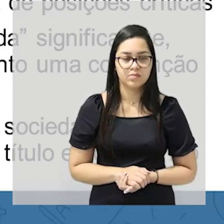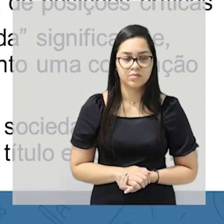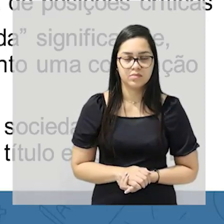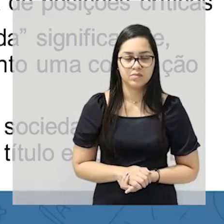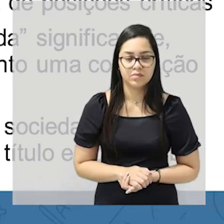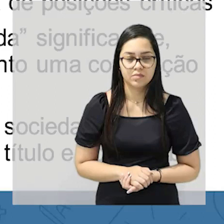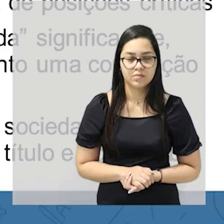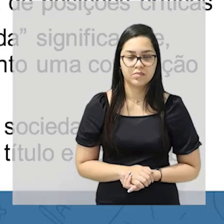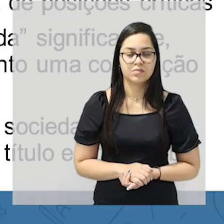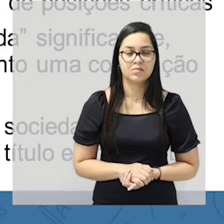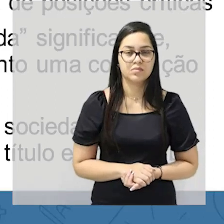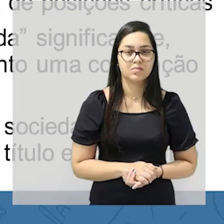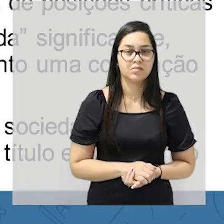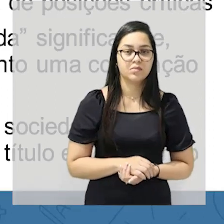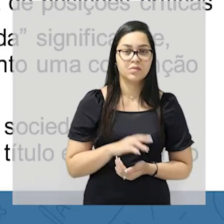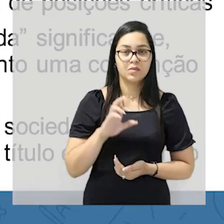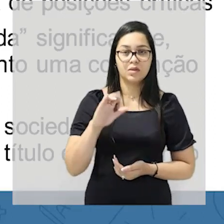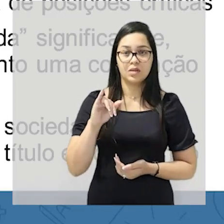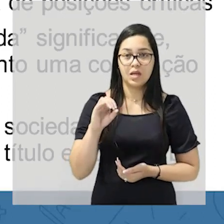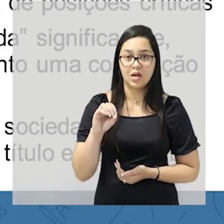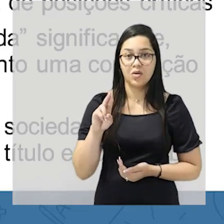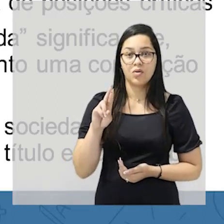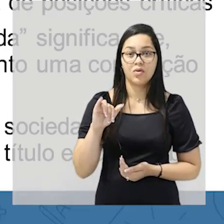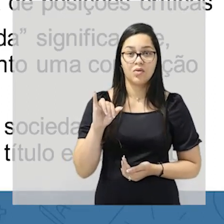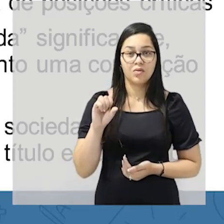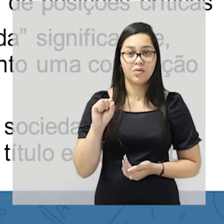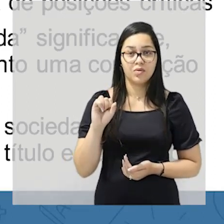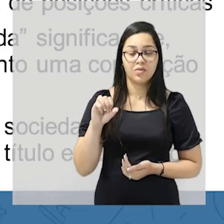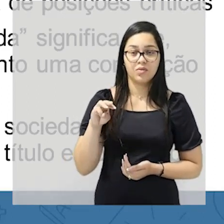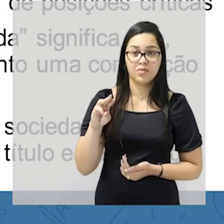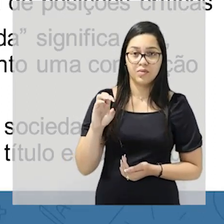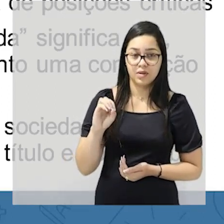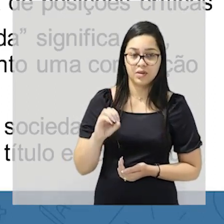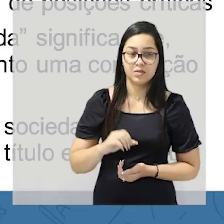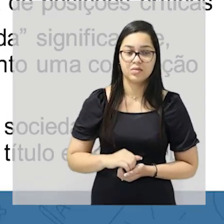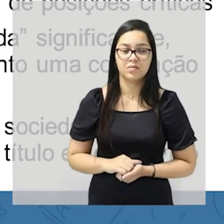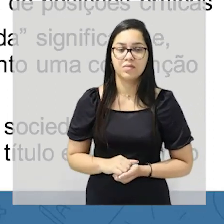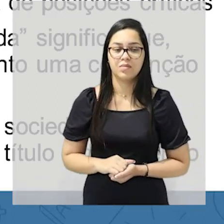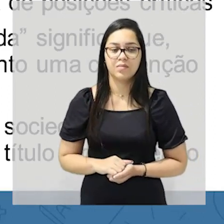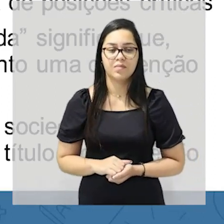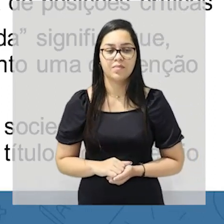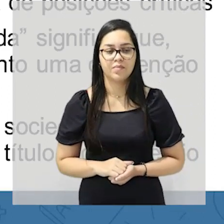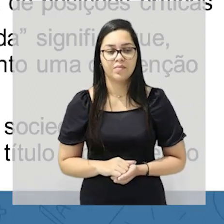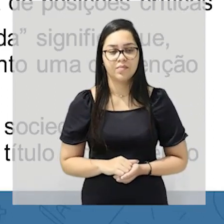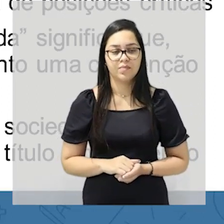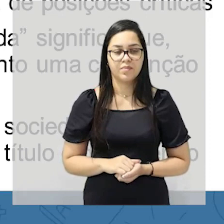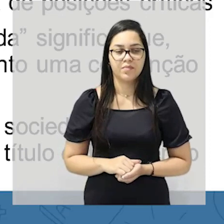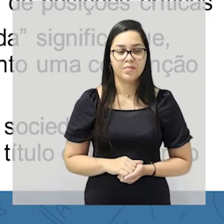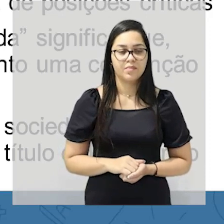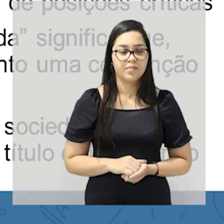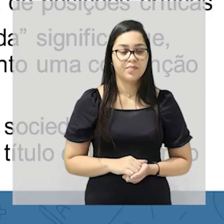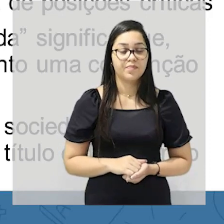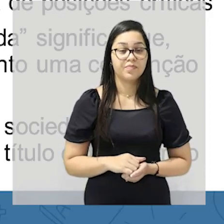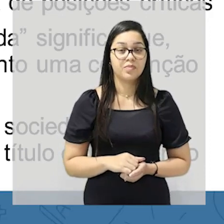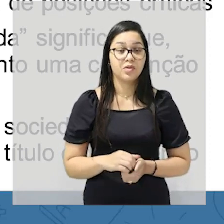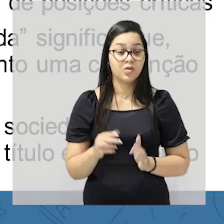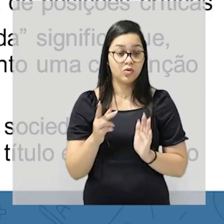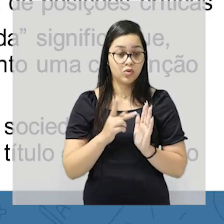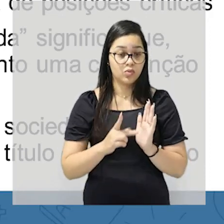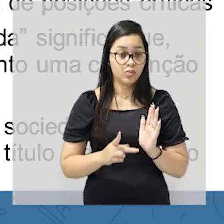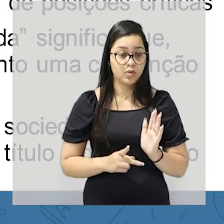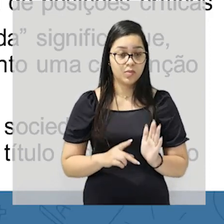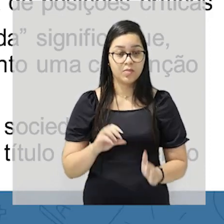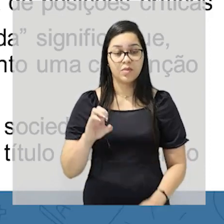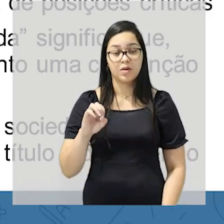que é sinonímio, o que é antonímio, a gente exercita aqui com questões do Enem, tá bom? Que também serve para estudar poema. Olha só,